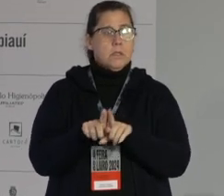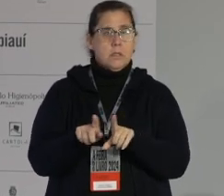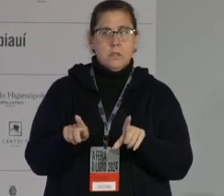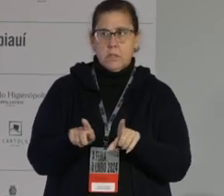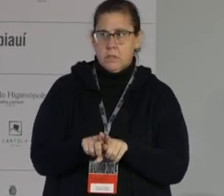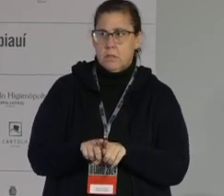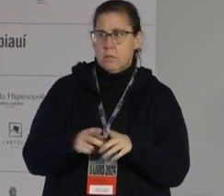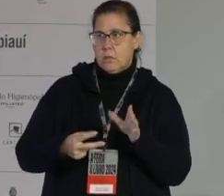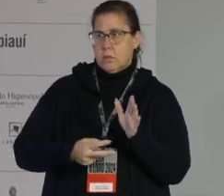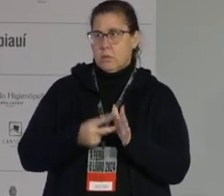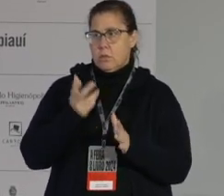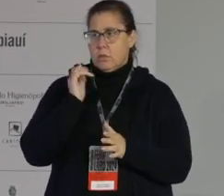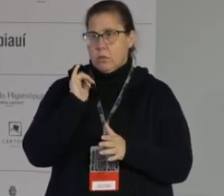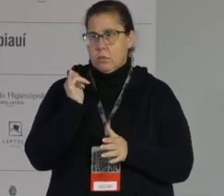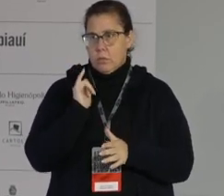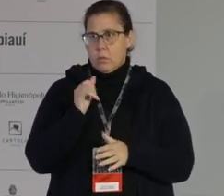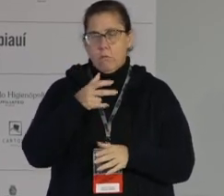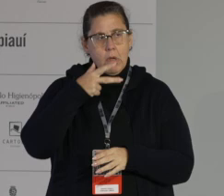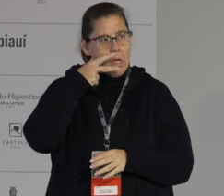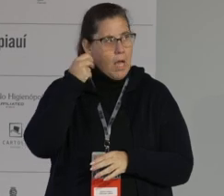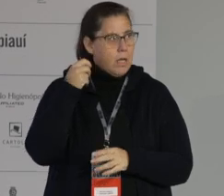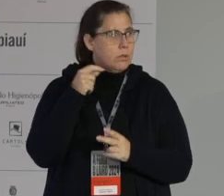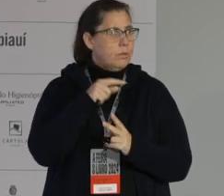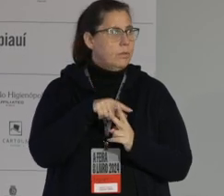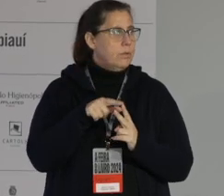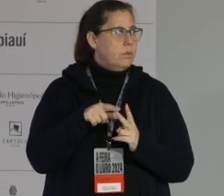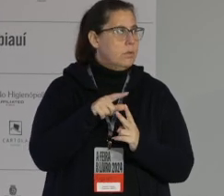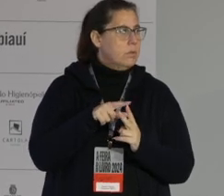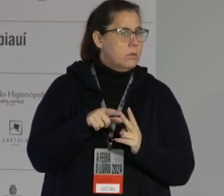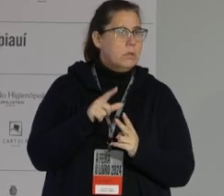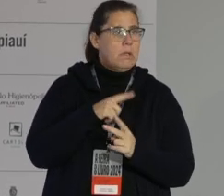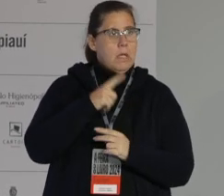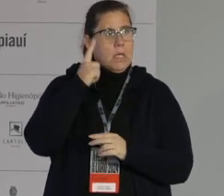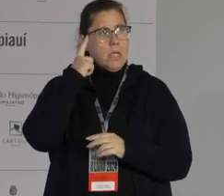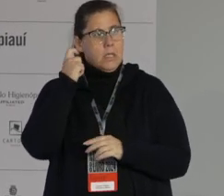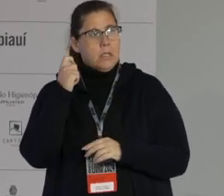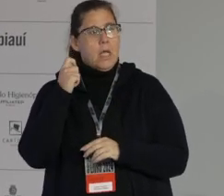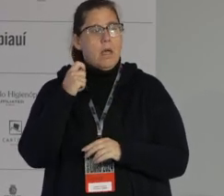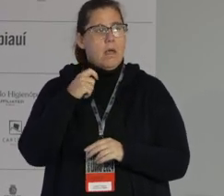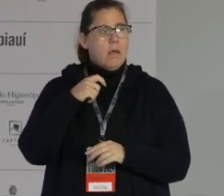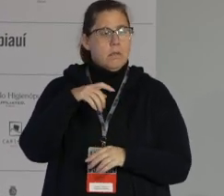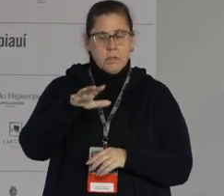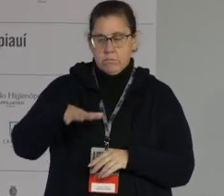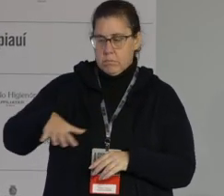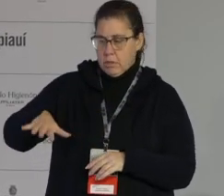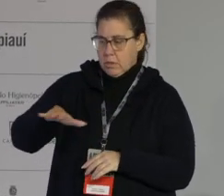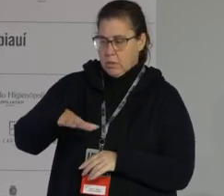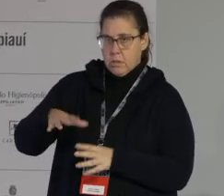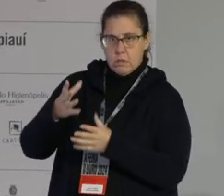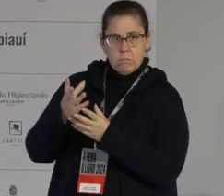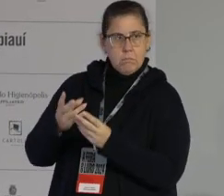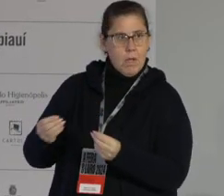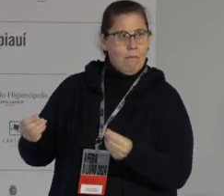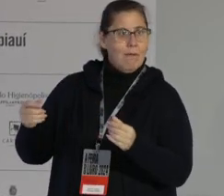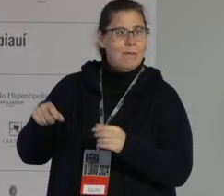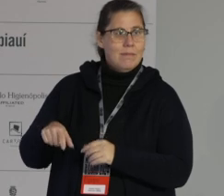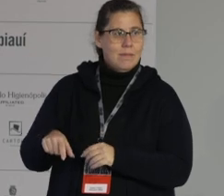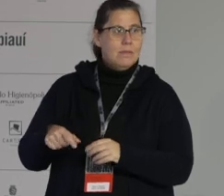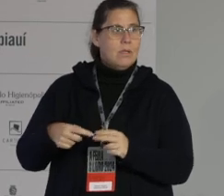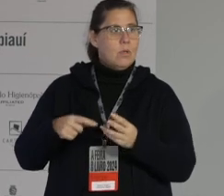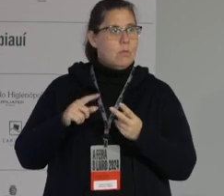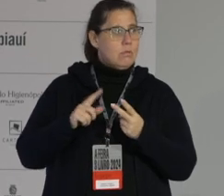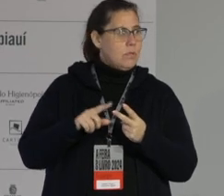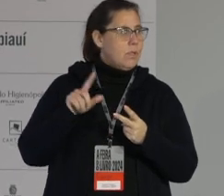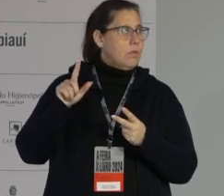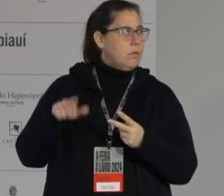o segundo conto é os gatos, são dois gatos, mas tem essa ideia desse paraíso perdido, né? Desse Éden perdido. O segundo conto